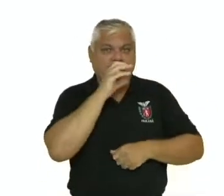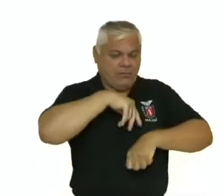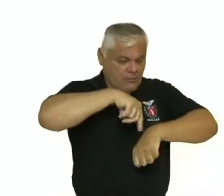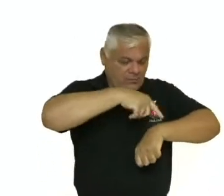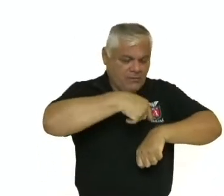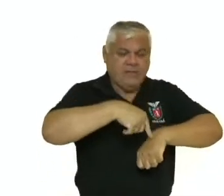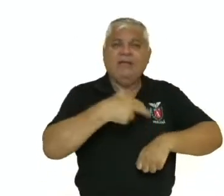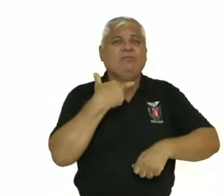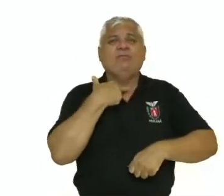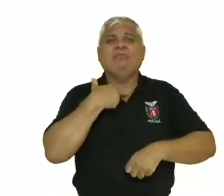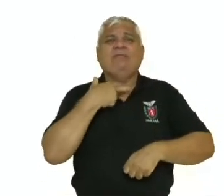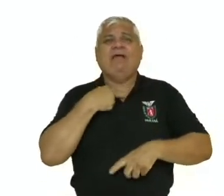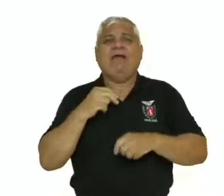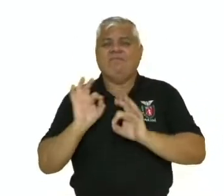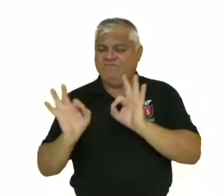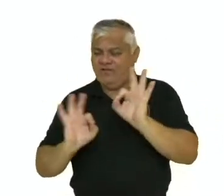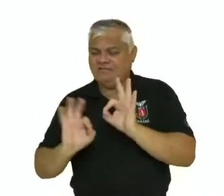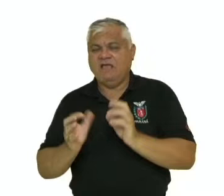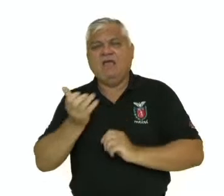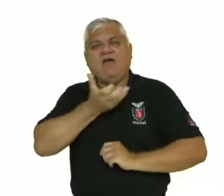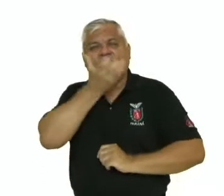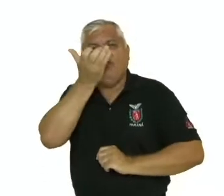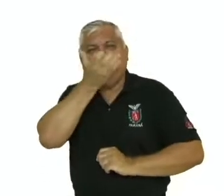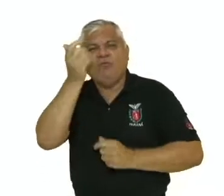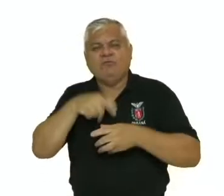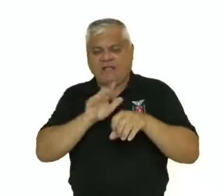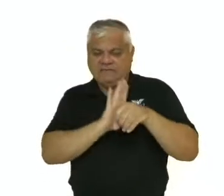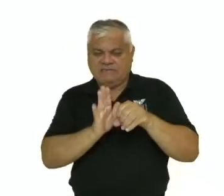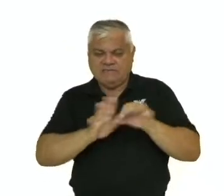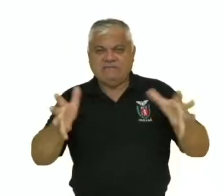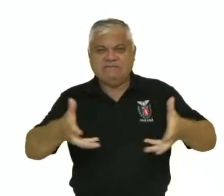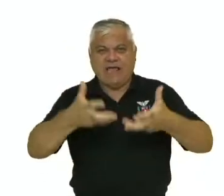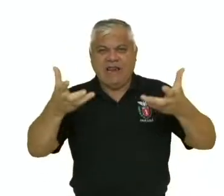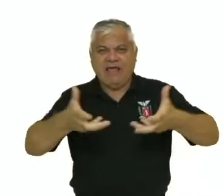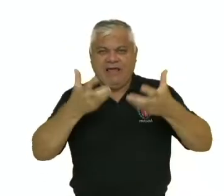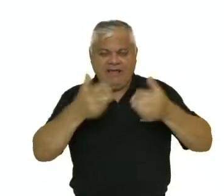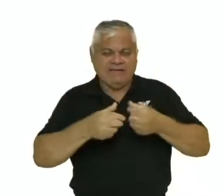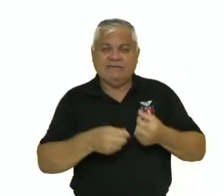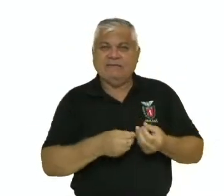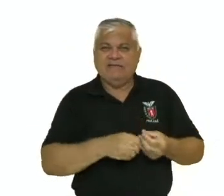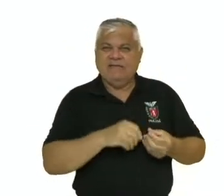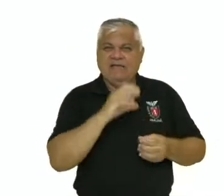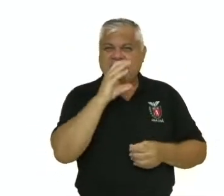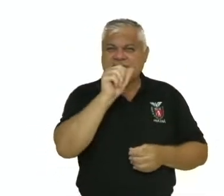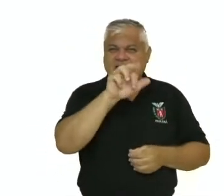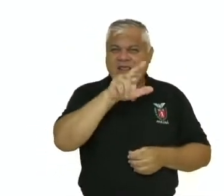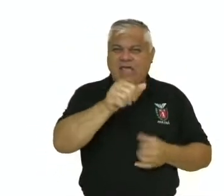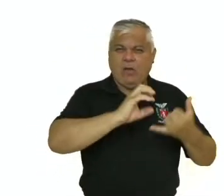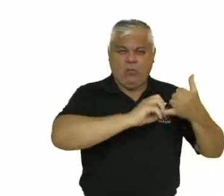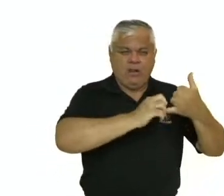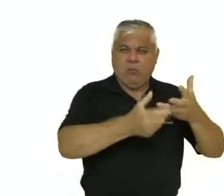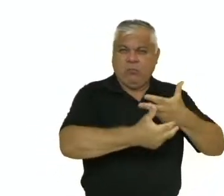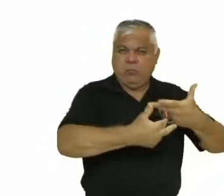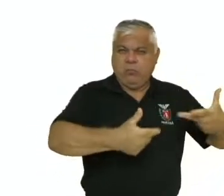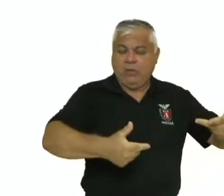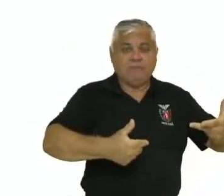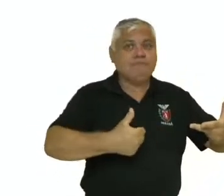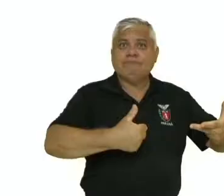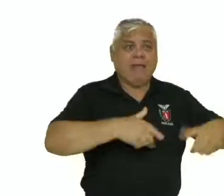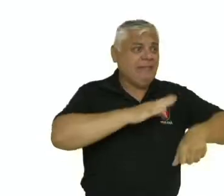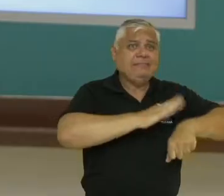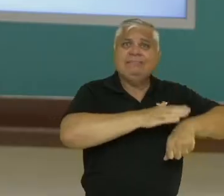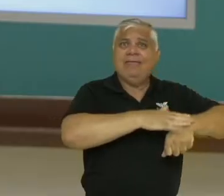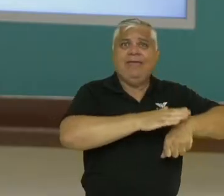alimentos frescos, frutas, verduras, legumes, cereais, grãos. Pelo dia a